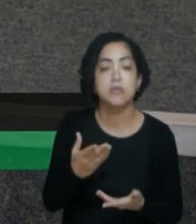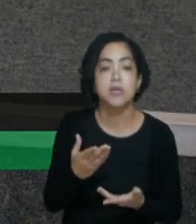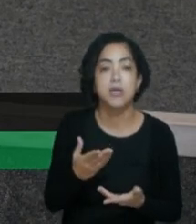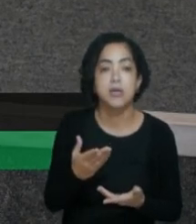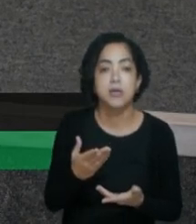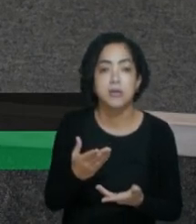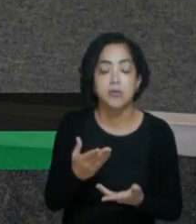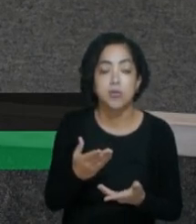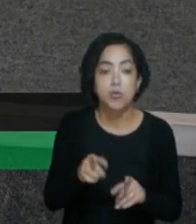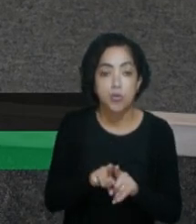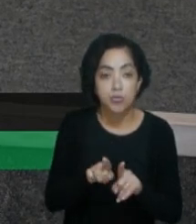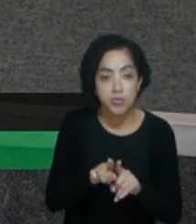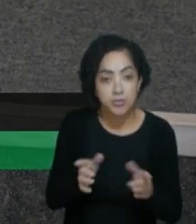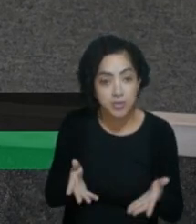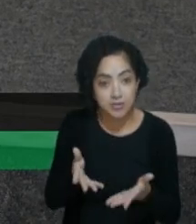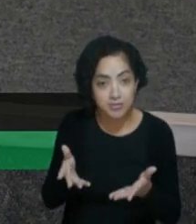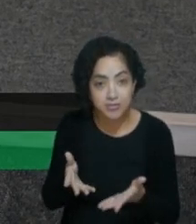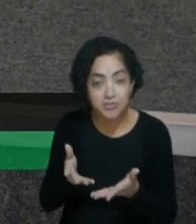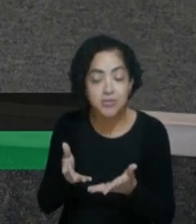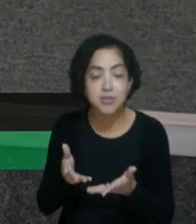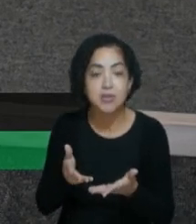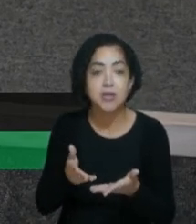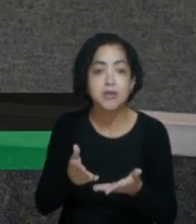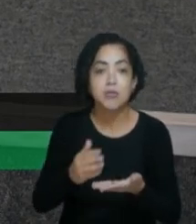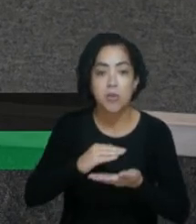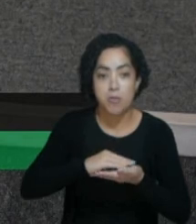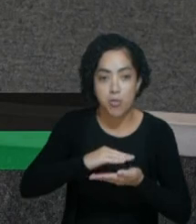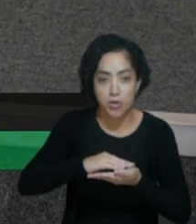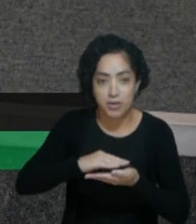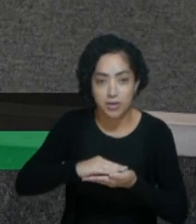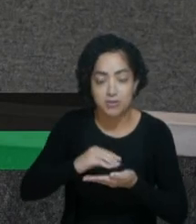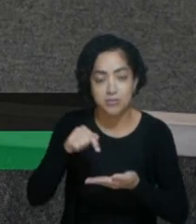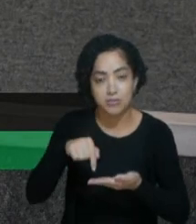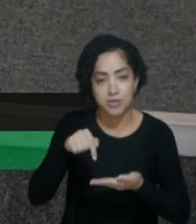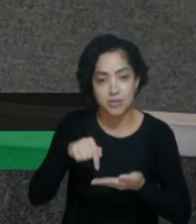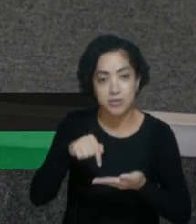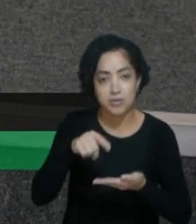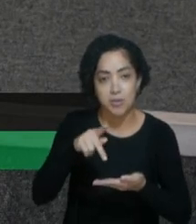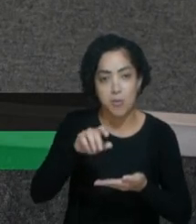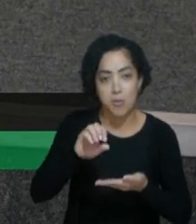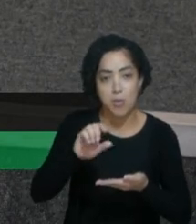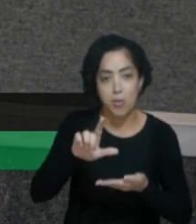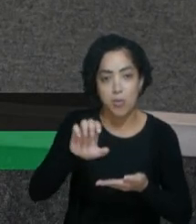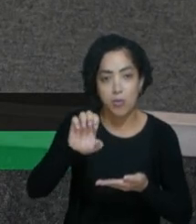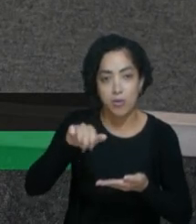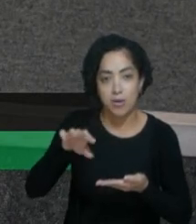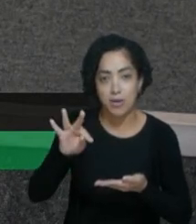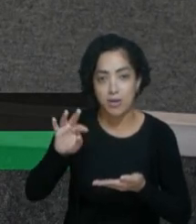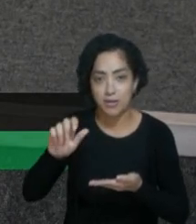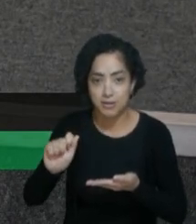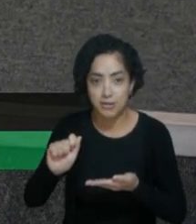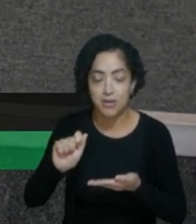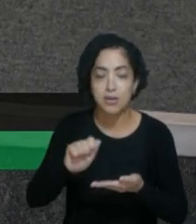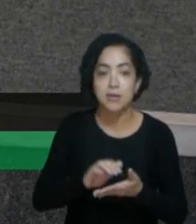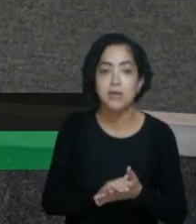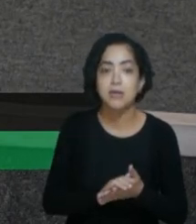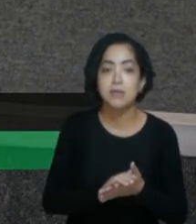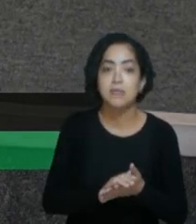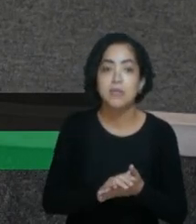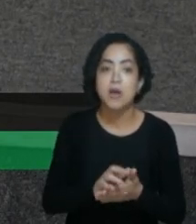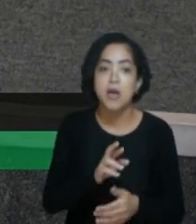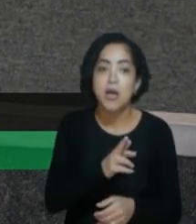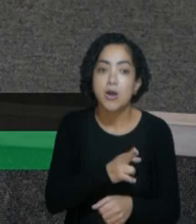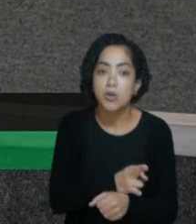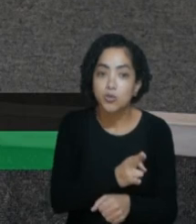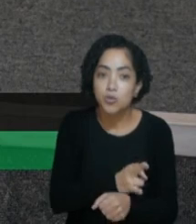ou também a polenta aqui pra nossa região eu destaco aqui que consta né que rio doeste tem a maior polenta artesanal do